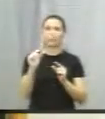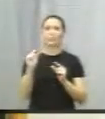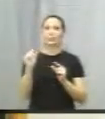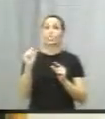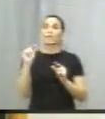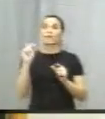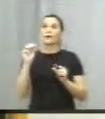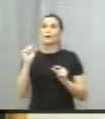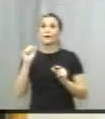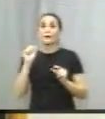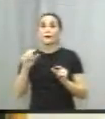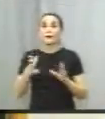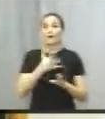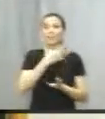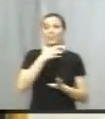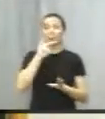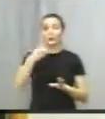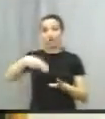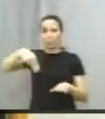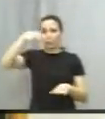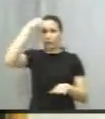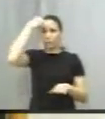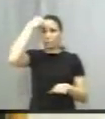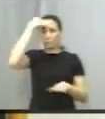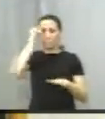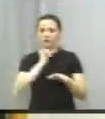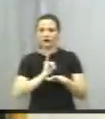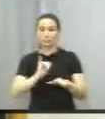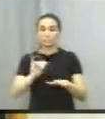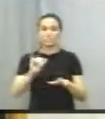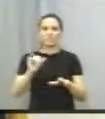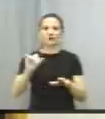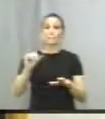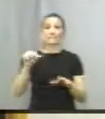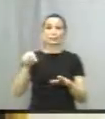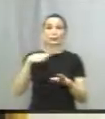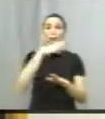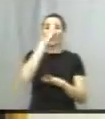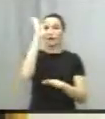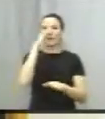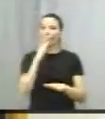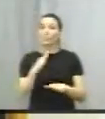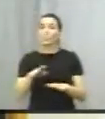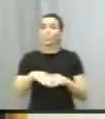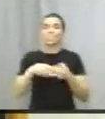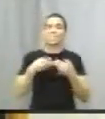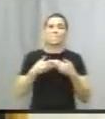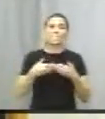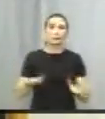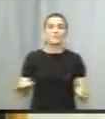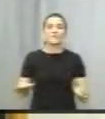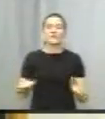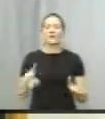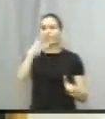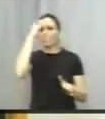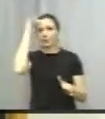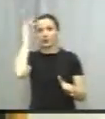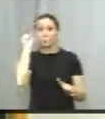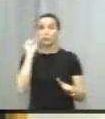memória extraordinária. É uma revolução. O Brasil perdeu. O pesquisador que desenvolveu isso